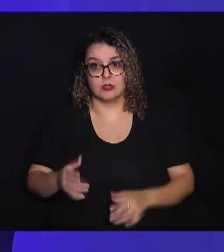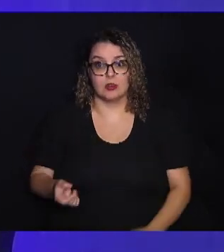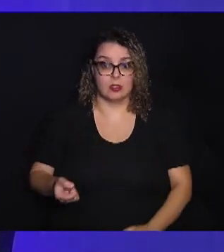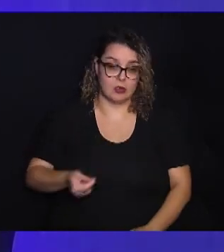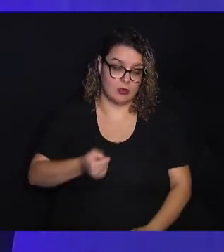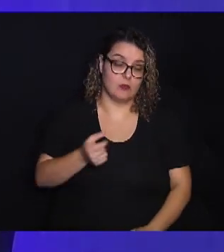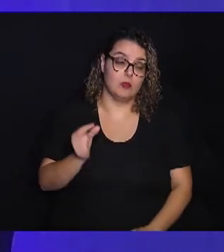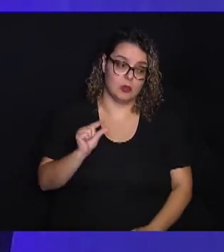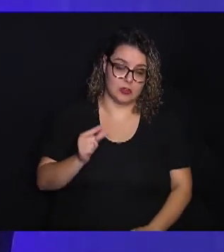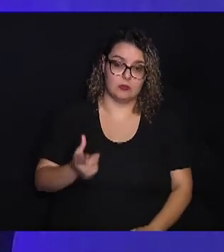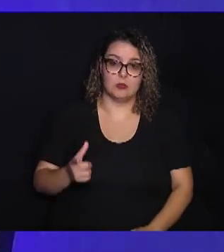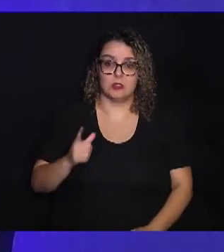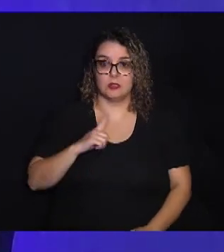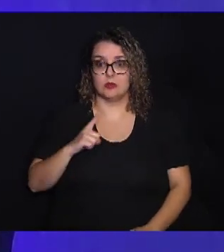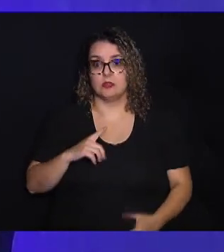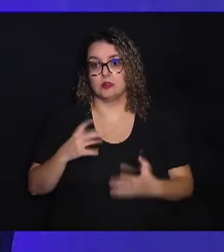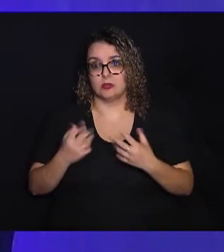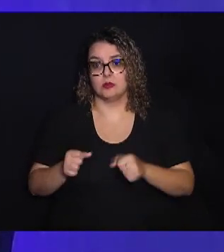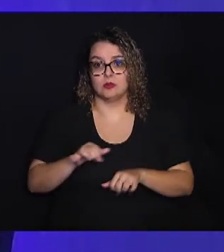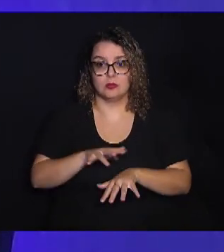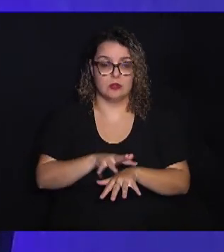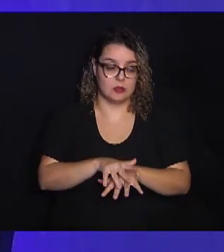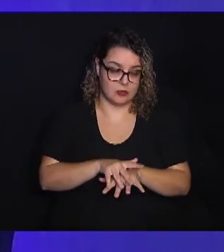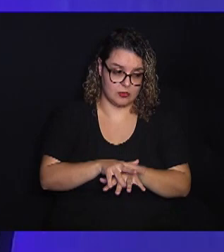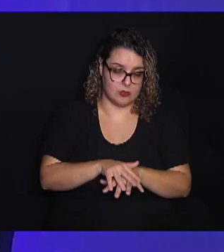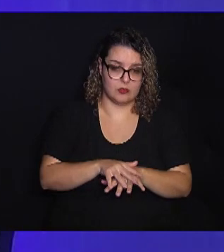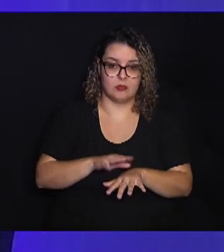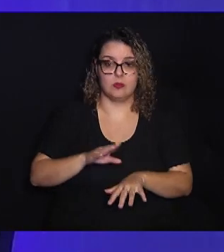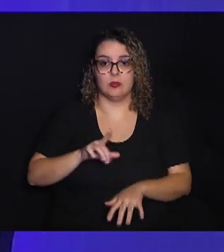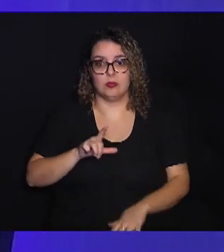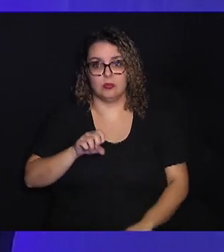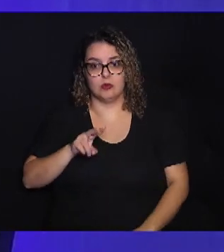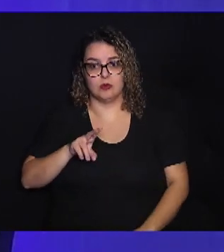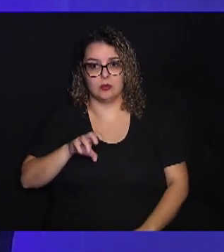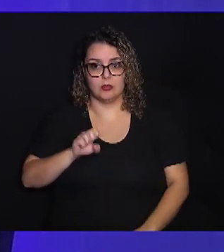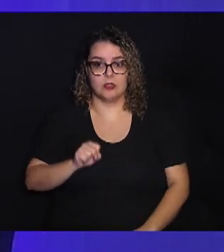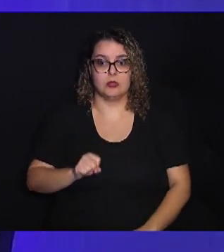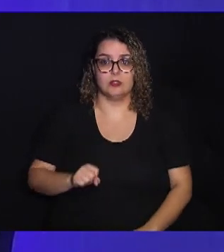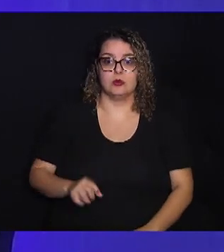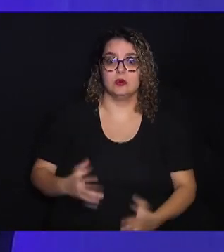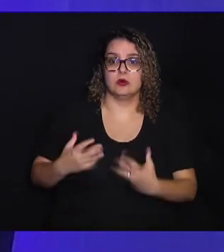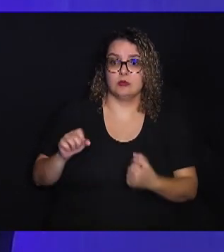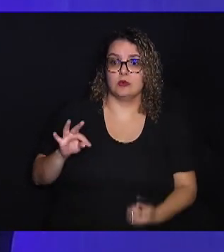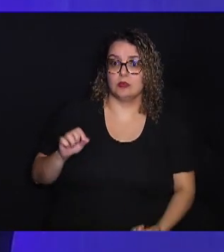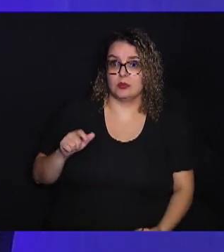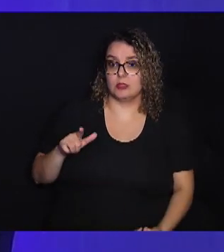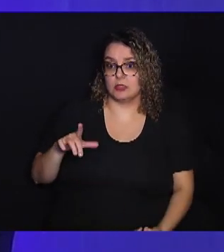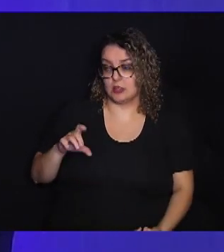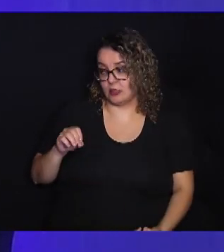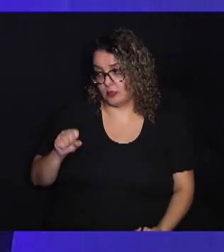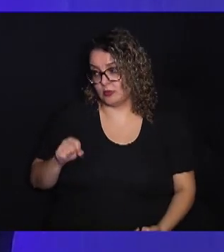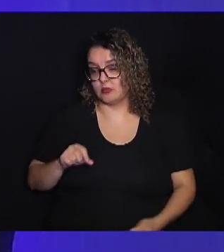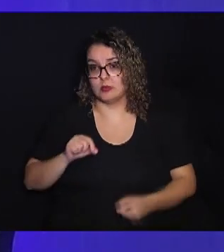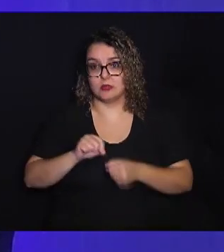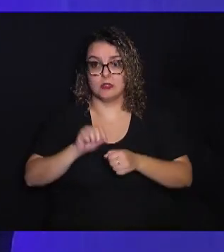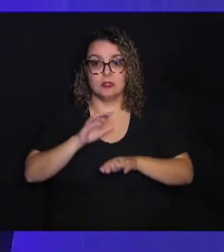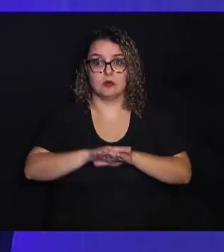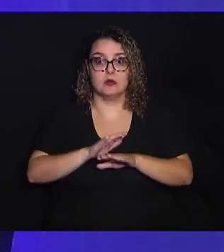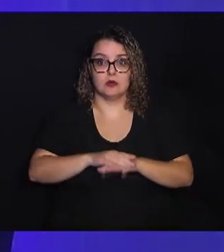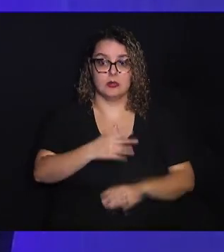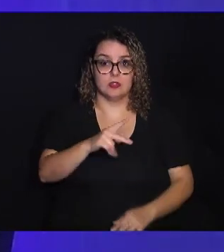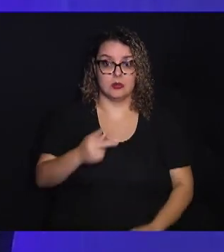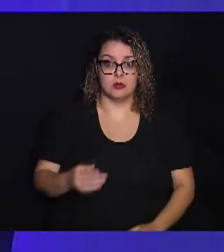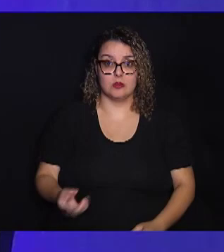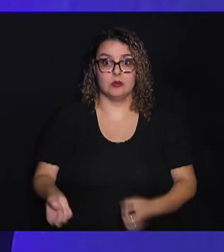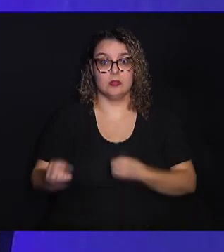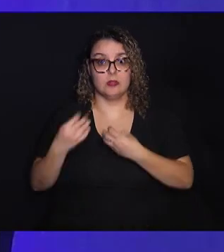nós recebemos lá no Braille o pessoal do Talos, né? Para fazer uma atividade com eles, e que passaram para a